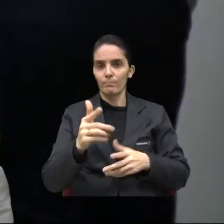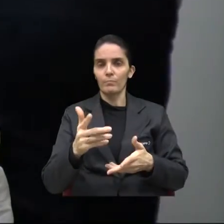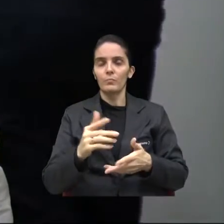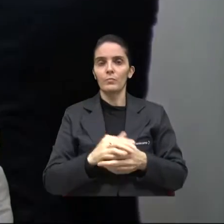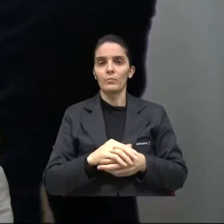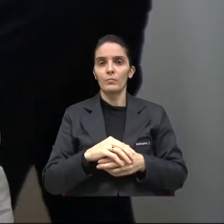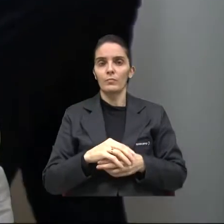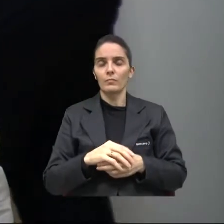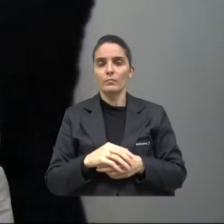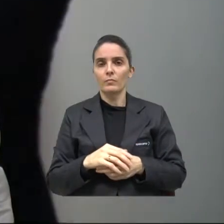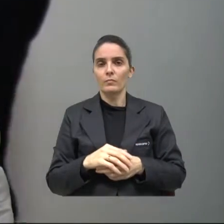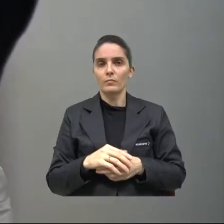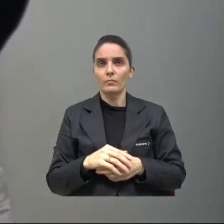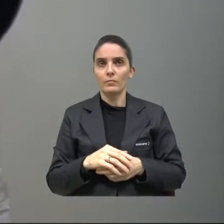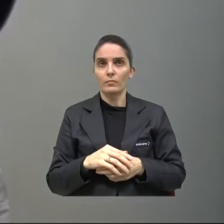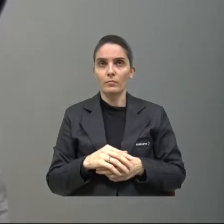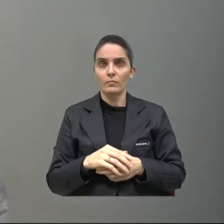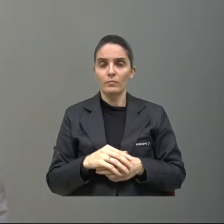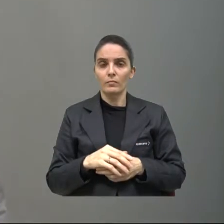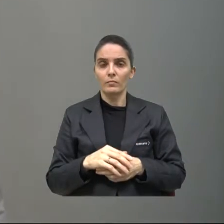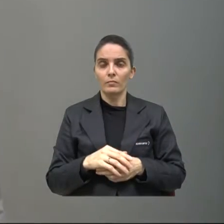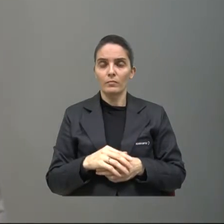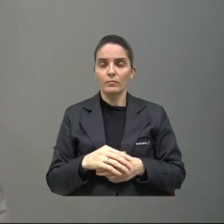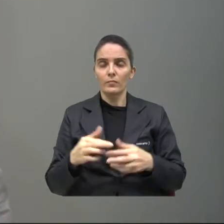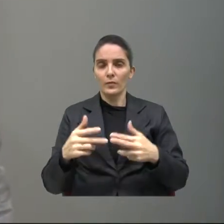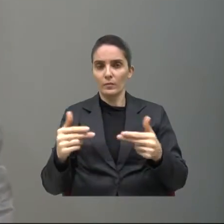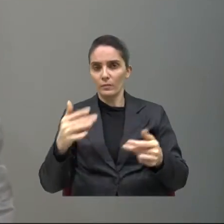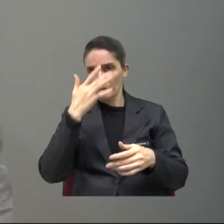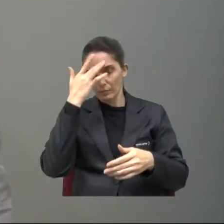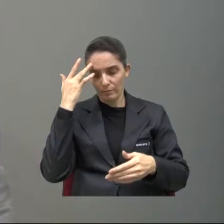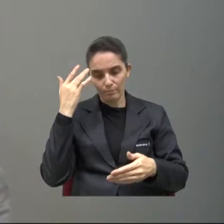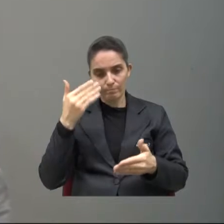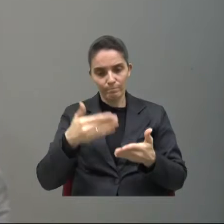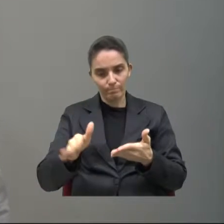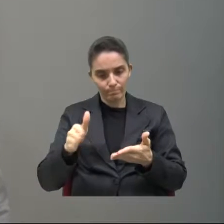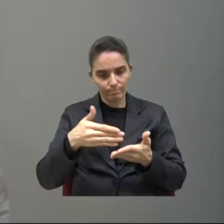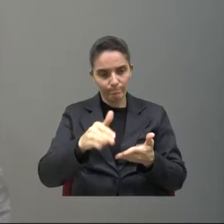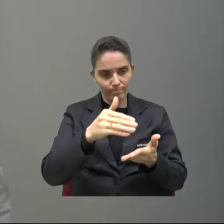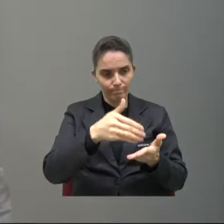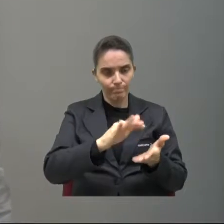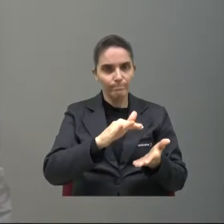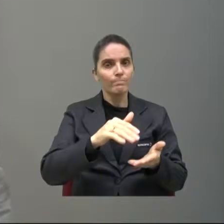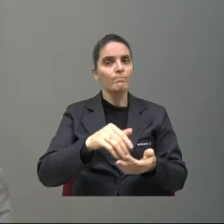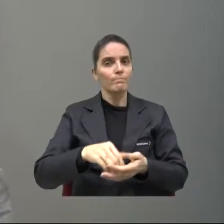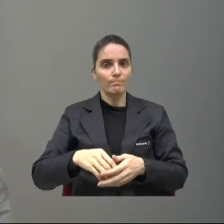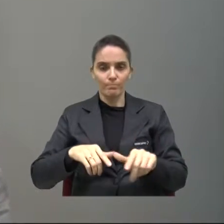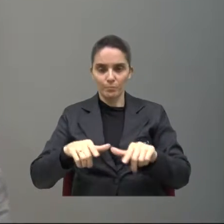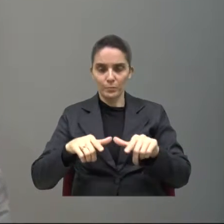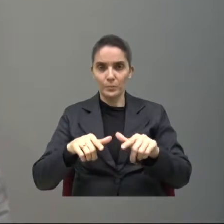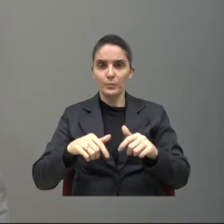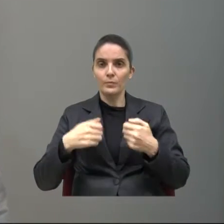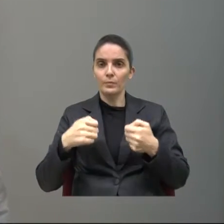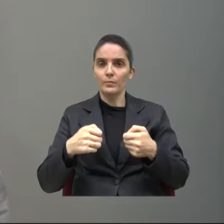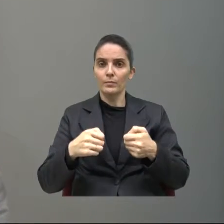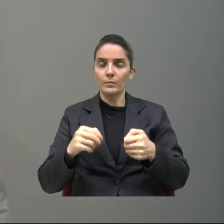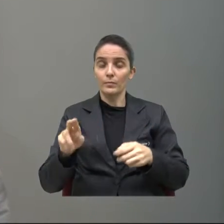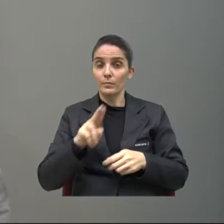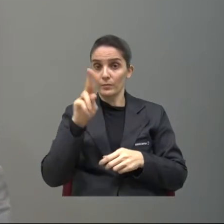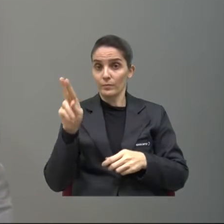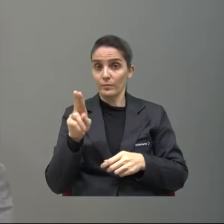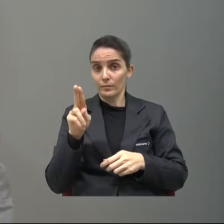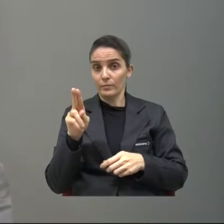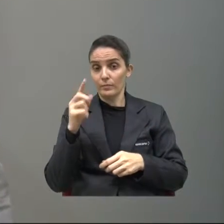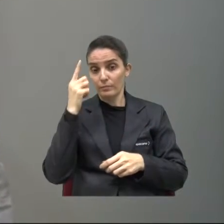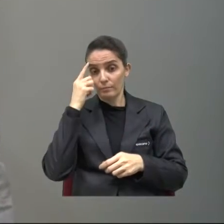número muito grande de desempregados na nossa cidade, de repente pode ser usado também para o lado bom,